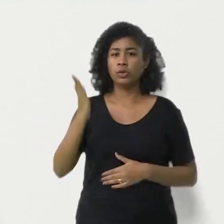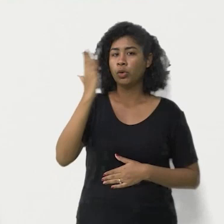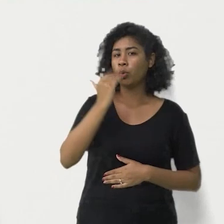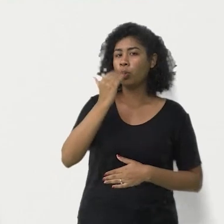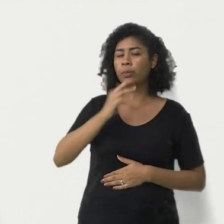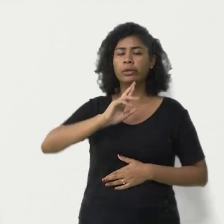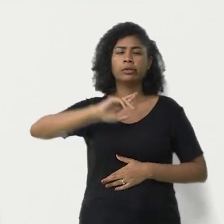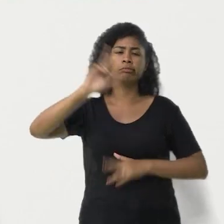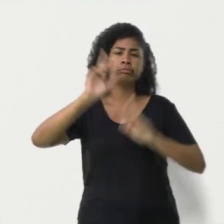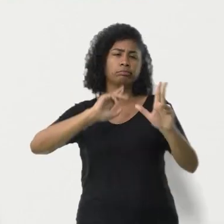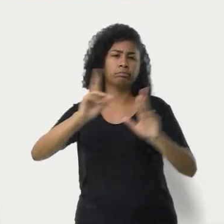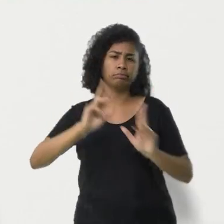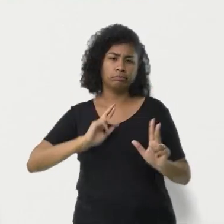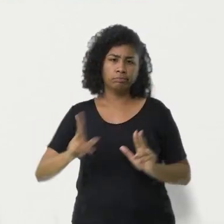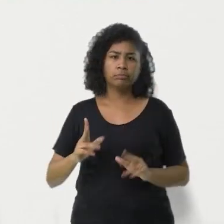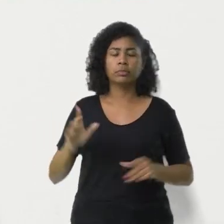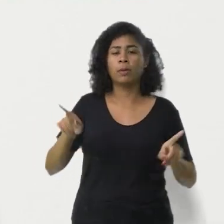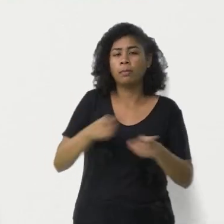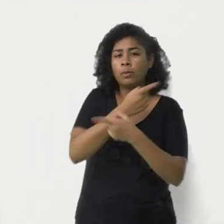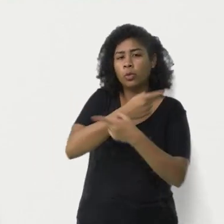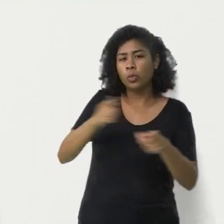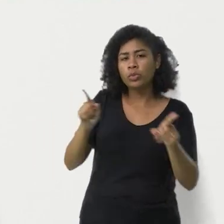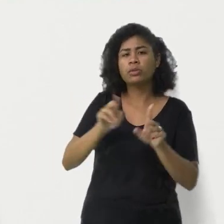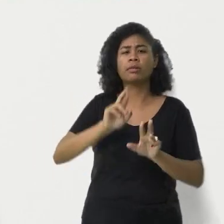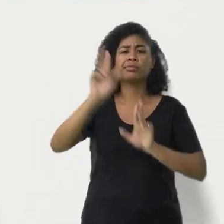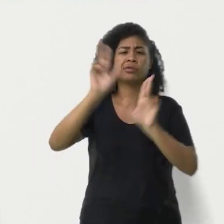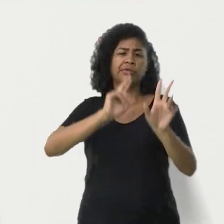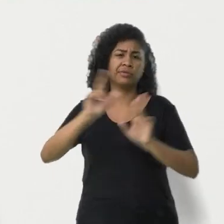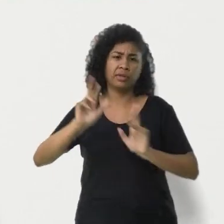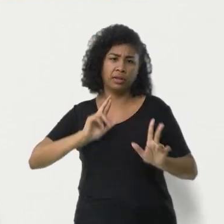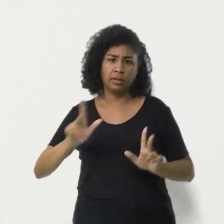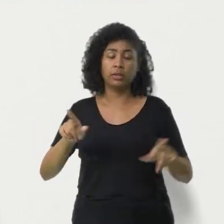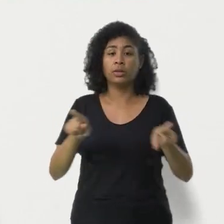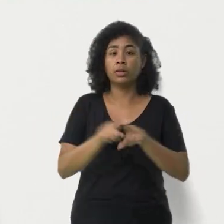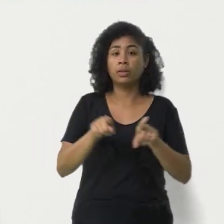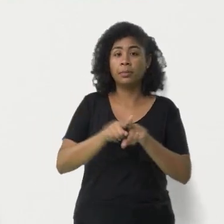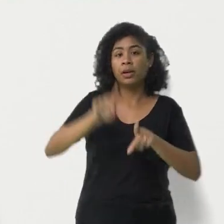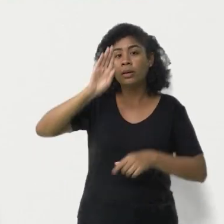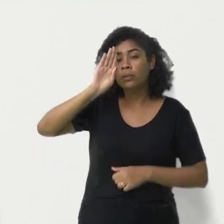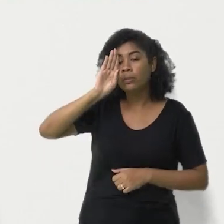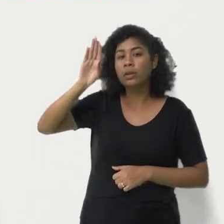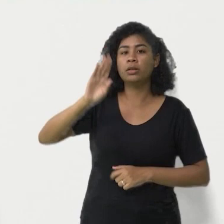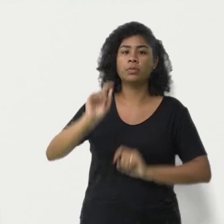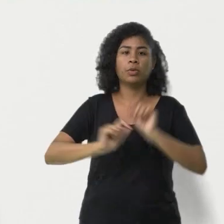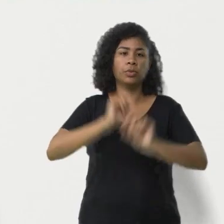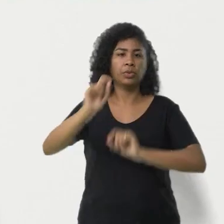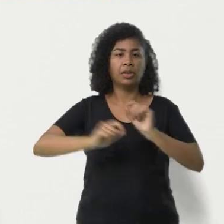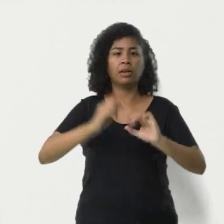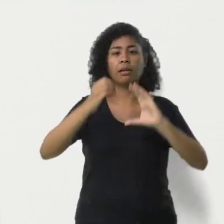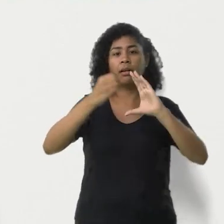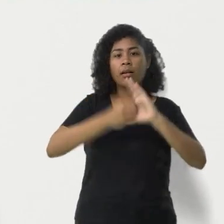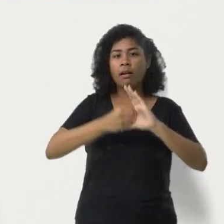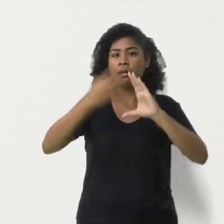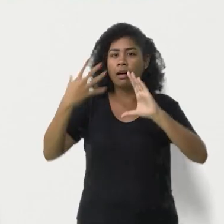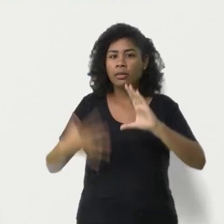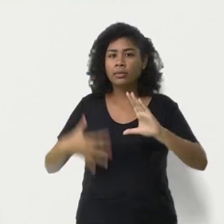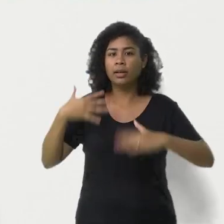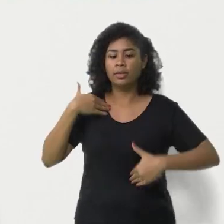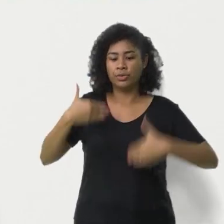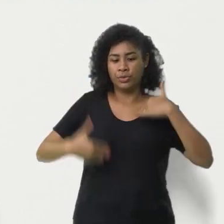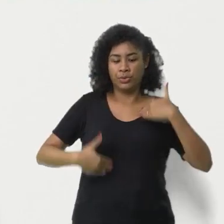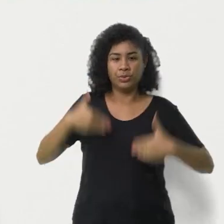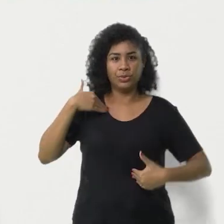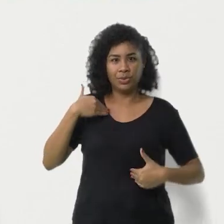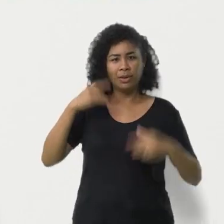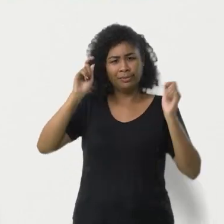comidas, músicas e também, principalmente, diferentes características físicas aí das